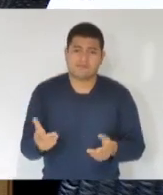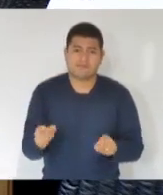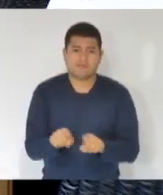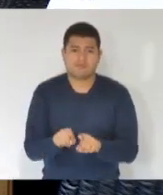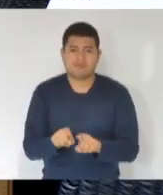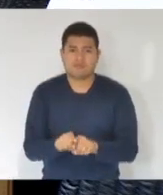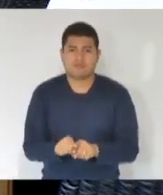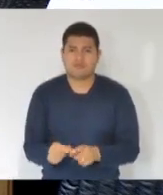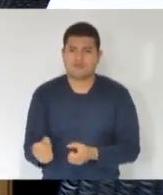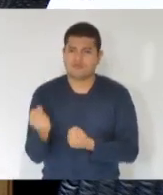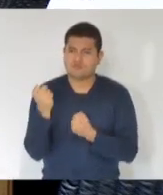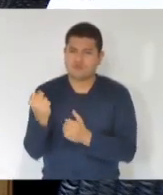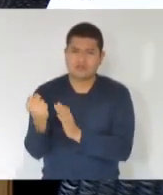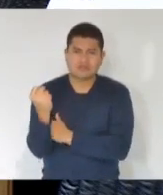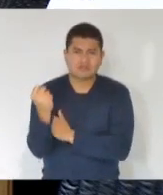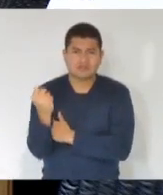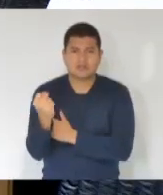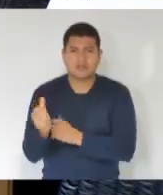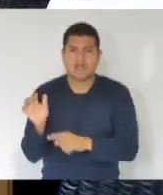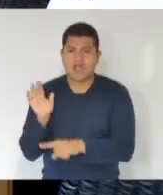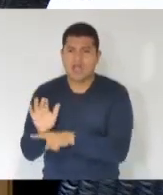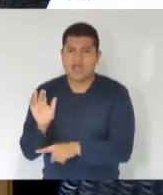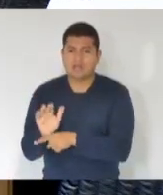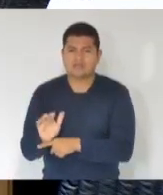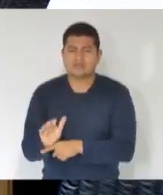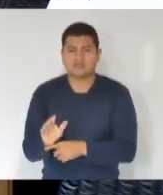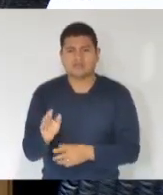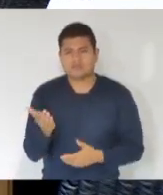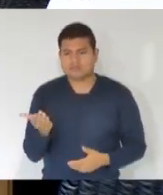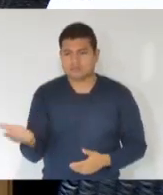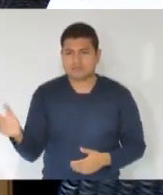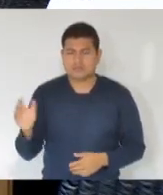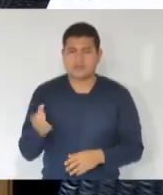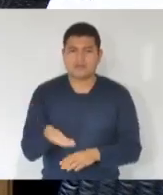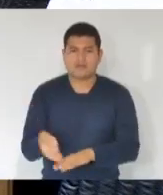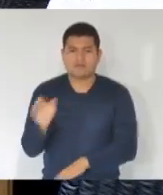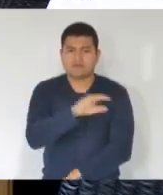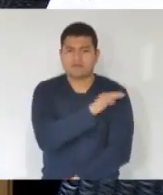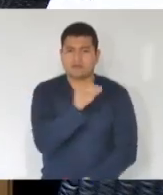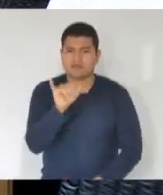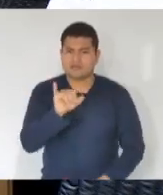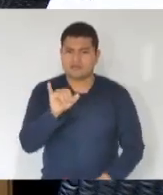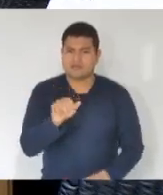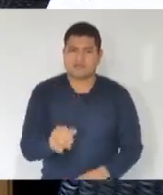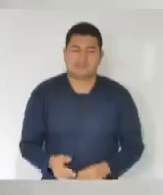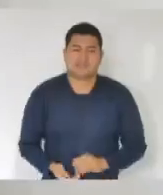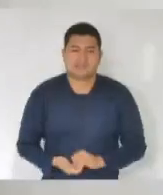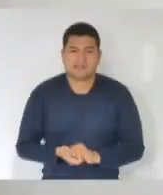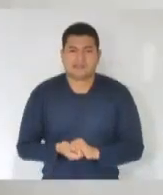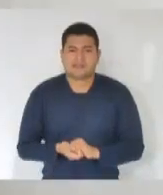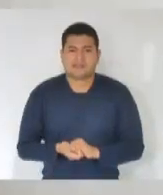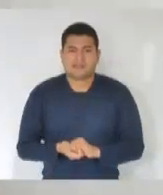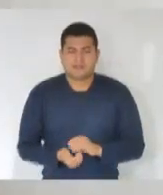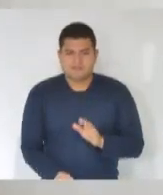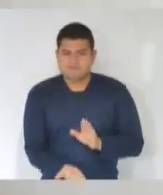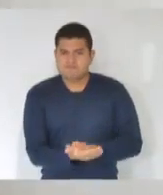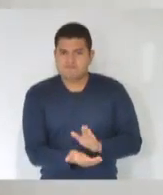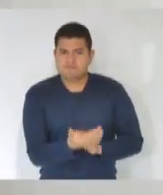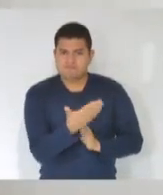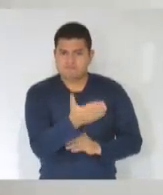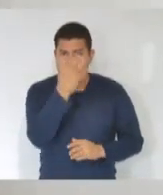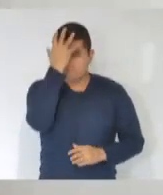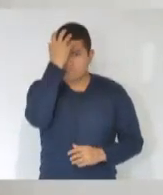força emotiva da educação de Blumenau e de todo o Vale do Itajaí. Parabéns pelo pronunciamento. Parabéns a Vossa Excelência, também um batalhador